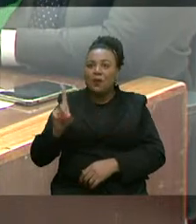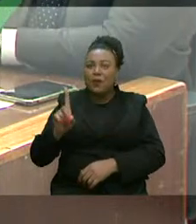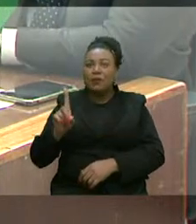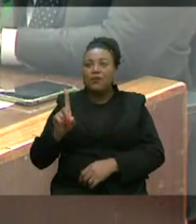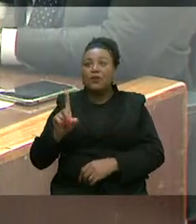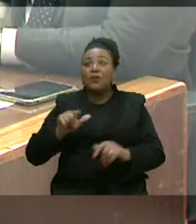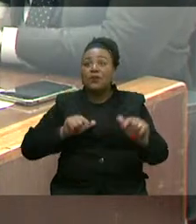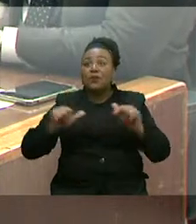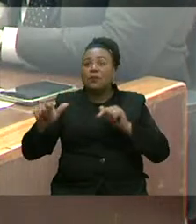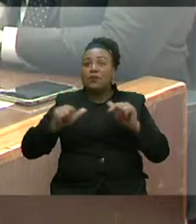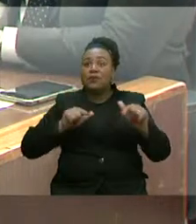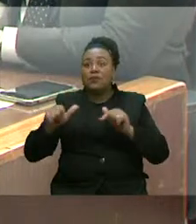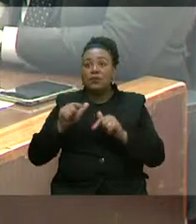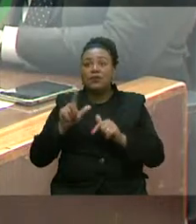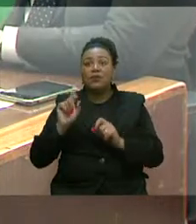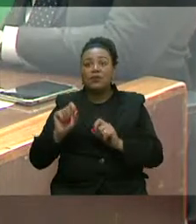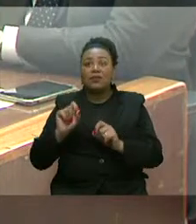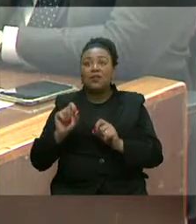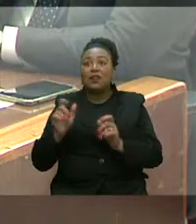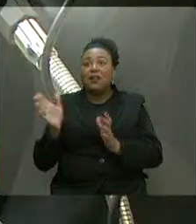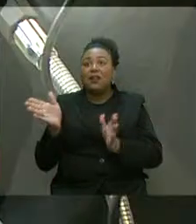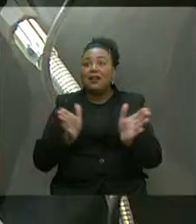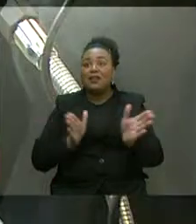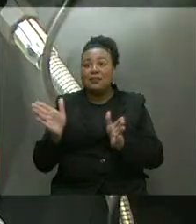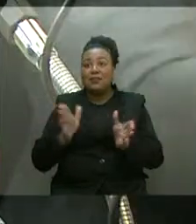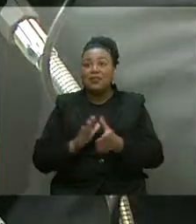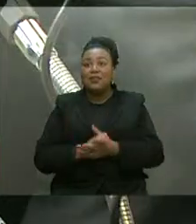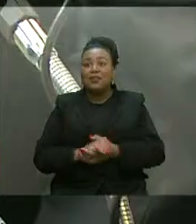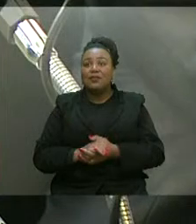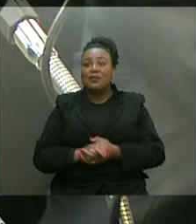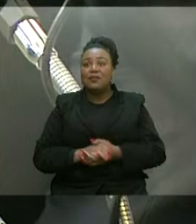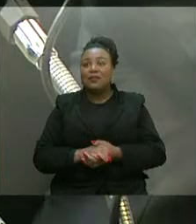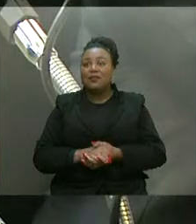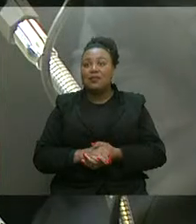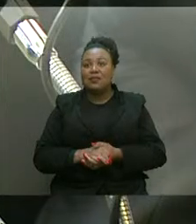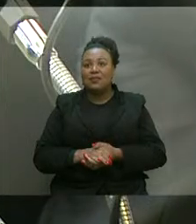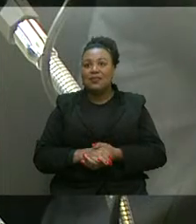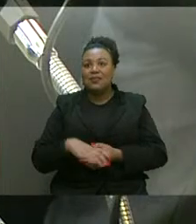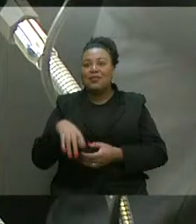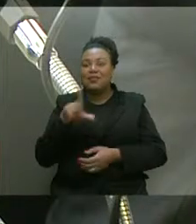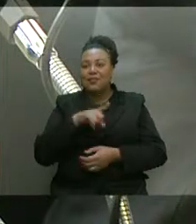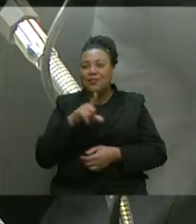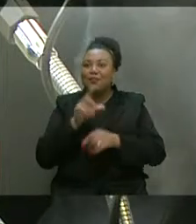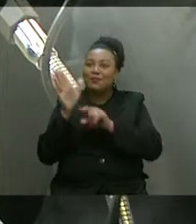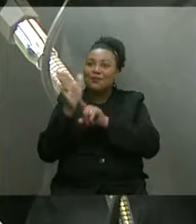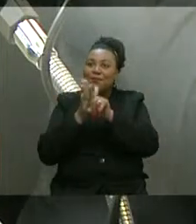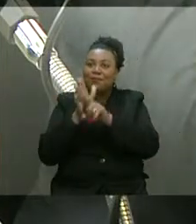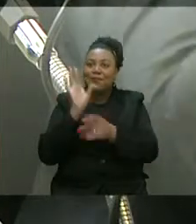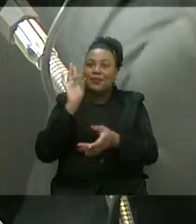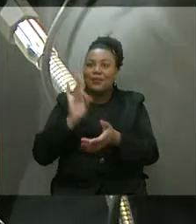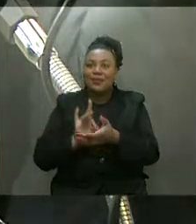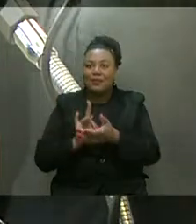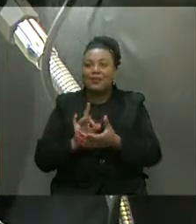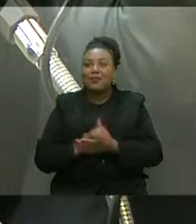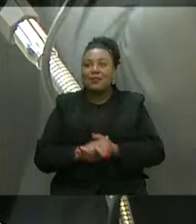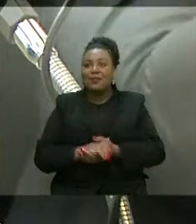com os serviços que ele acessa. A pesquisa realmente nos dá